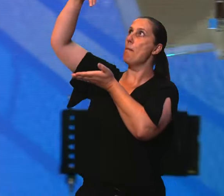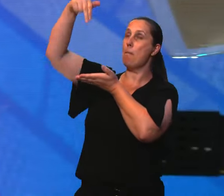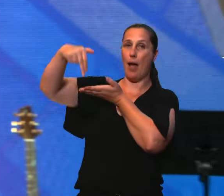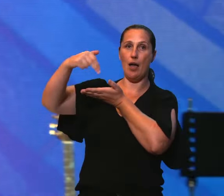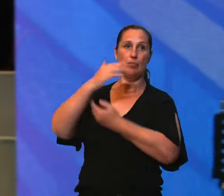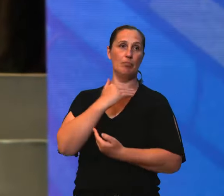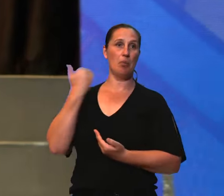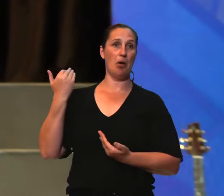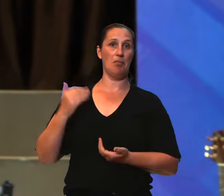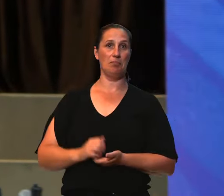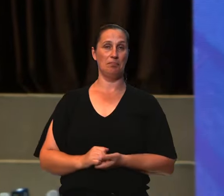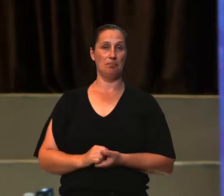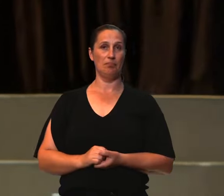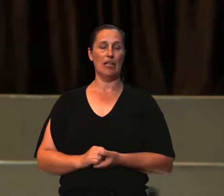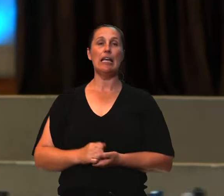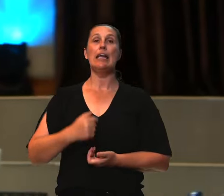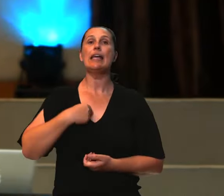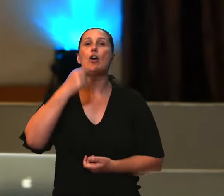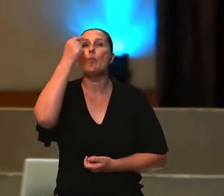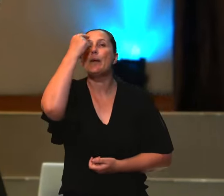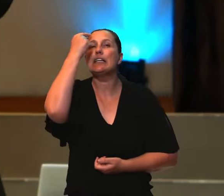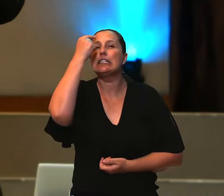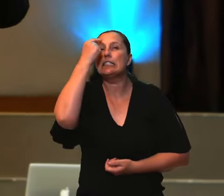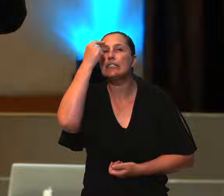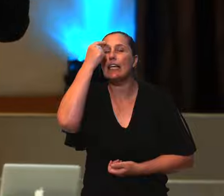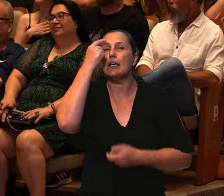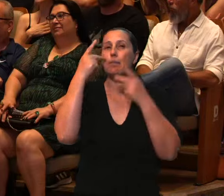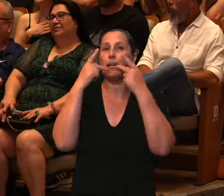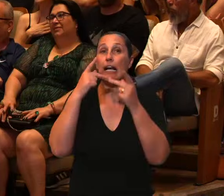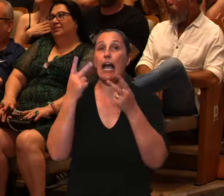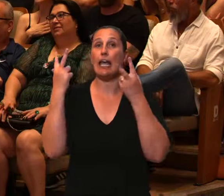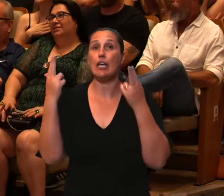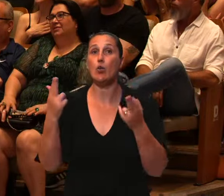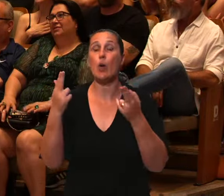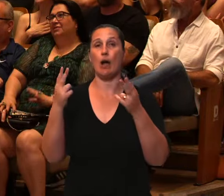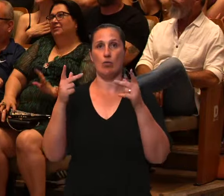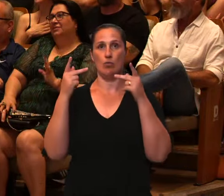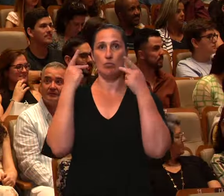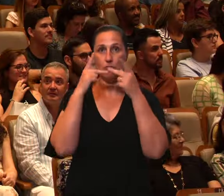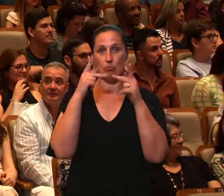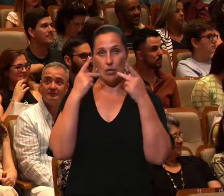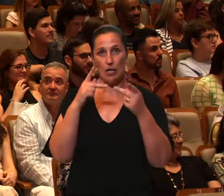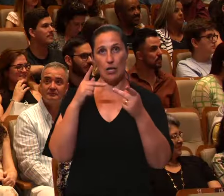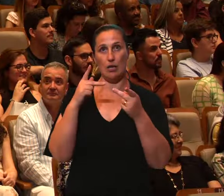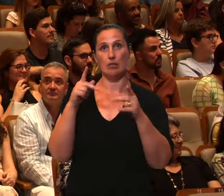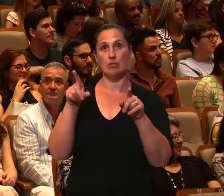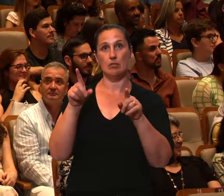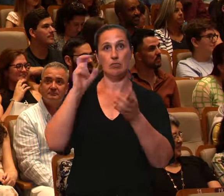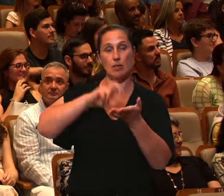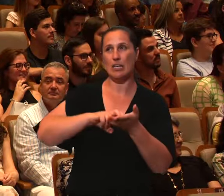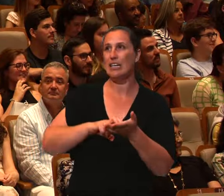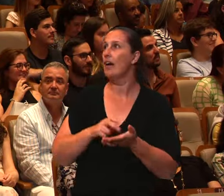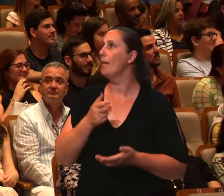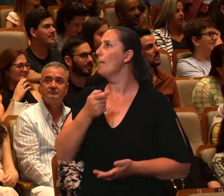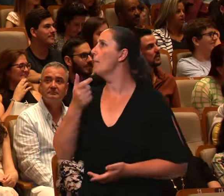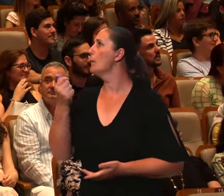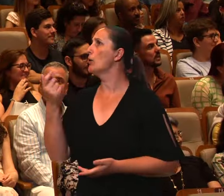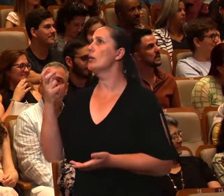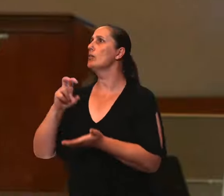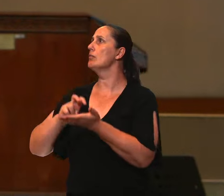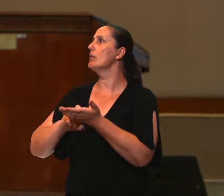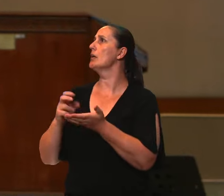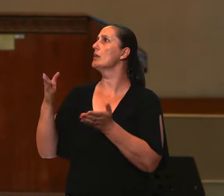pregar o mesmo sermão de hoje de manhã quem veio hoje de manhã levanta a mão ah pouquinho não vou pregar o mesmo então não porque você veio de